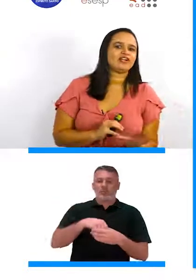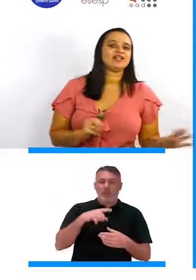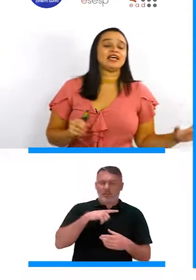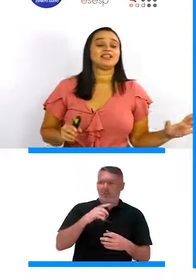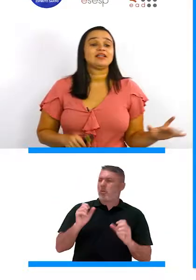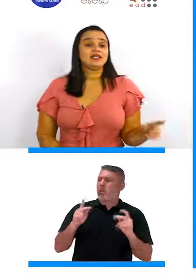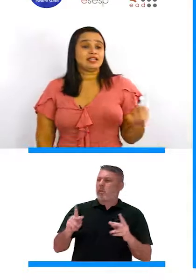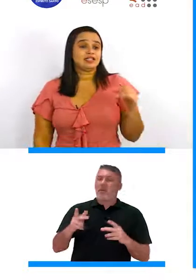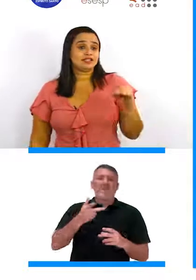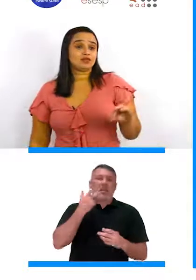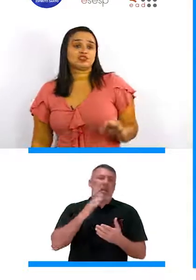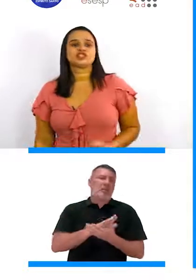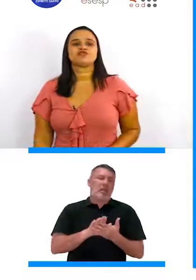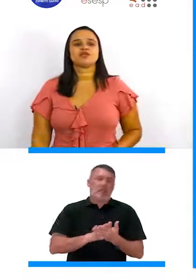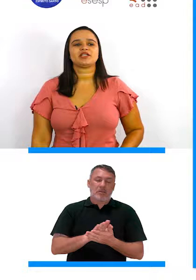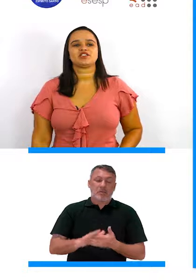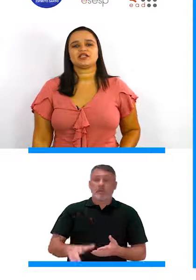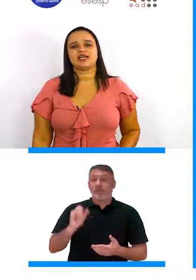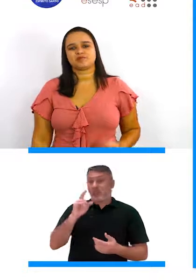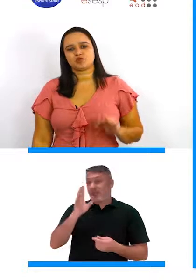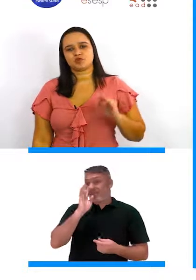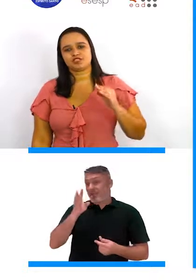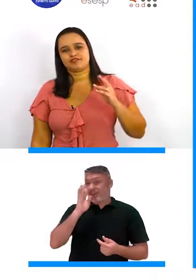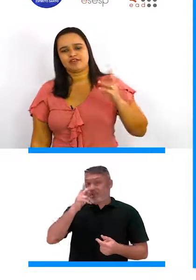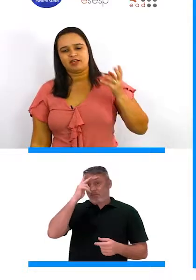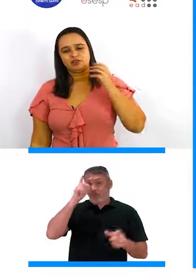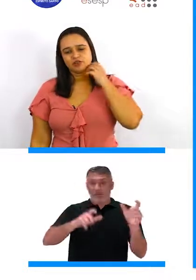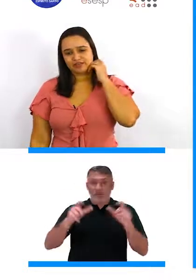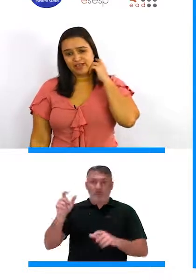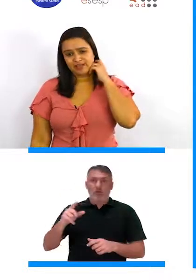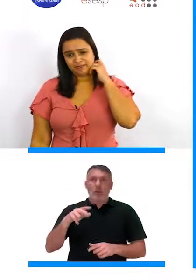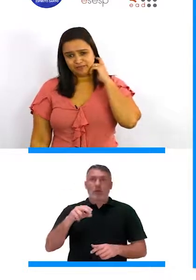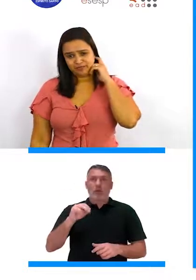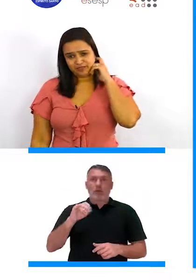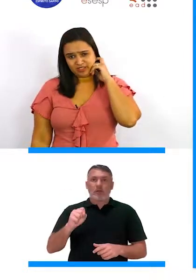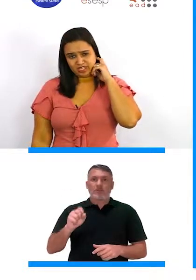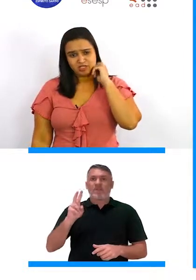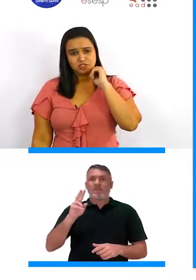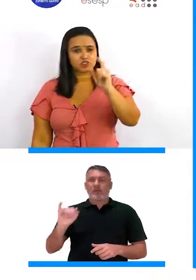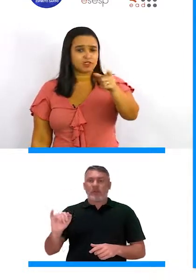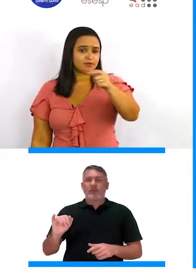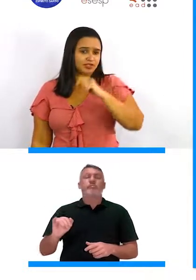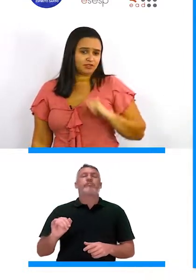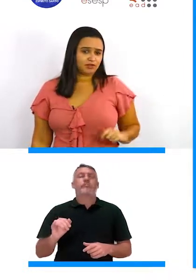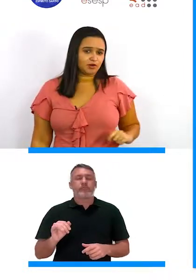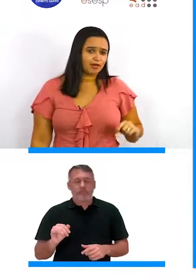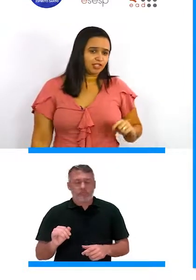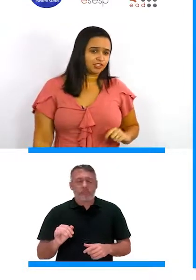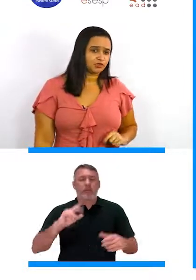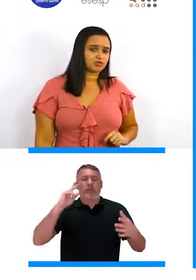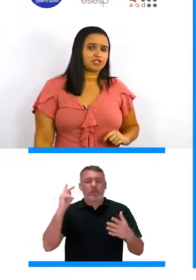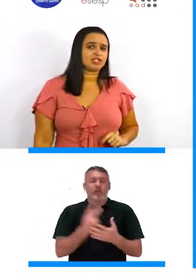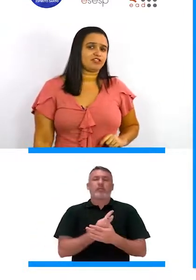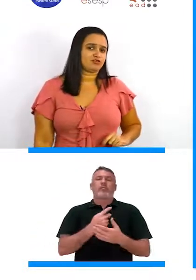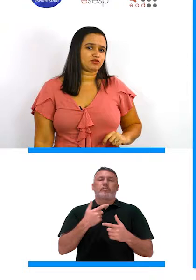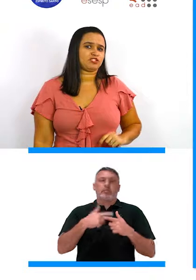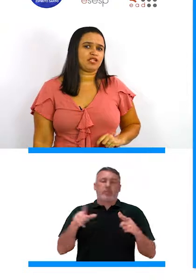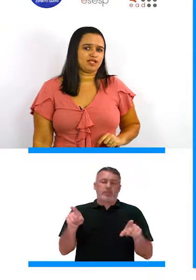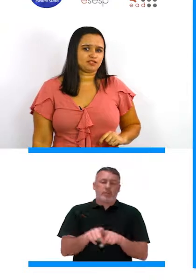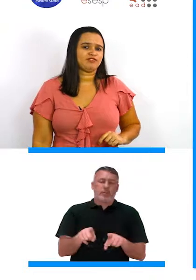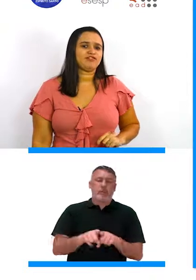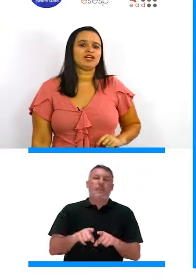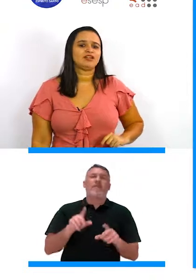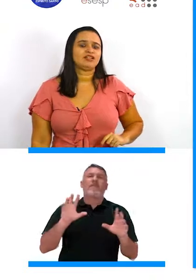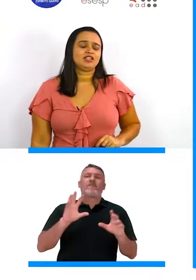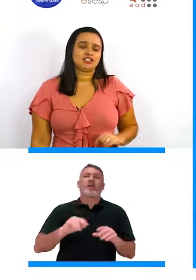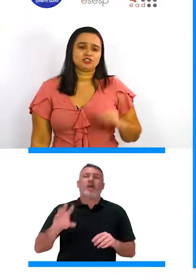ninguém fala nada. Então, se a gente for criticar as pessoas que falam nós vai, a gente também comete alguns equívocos em